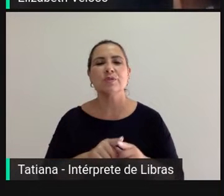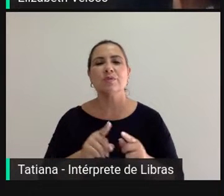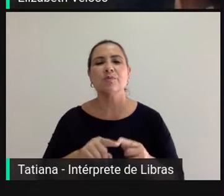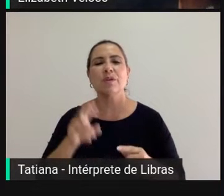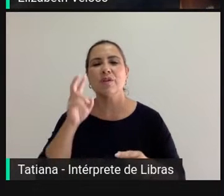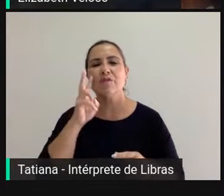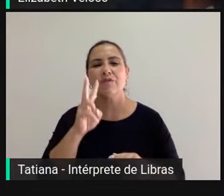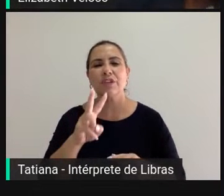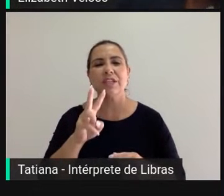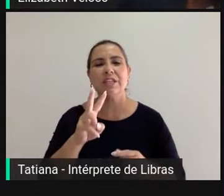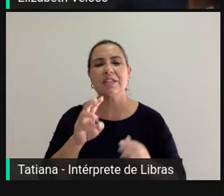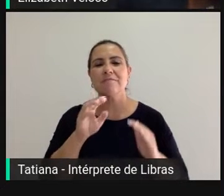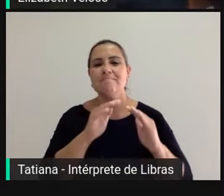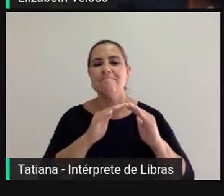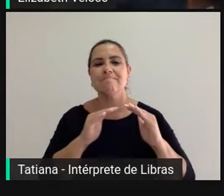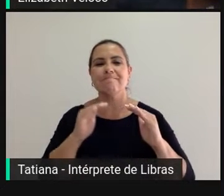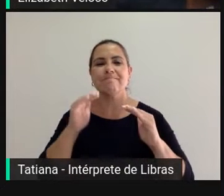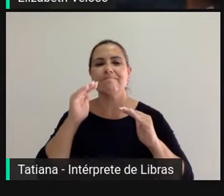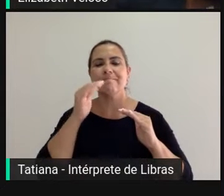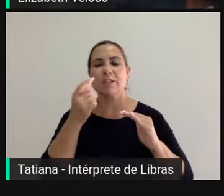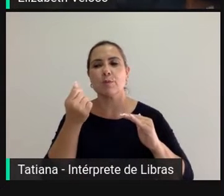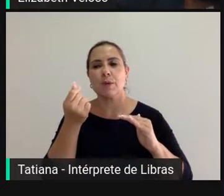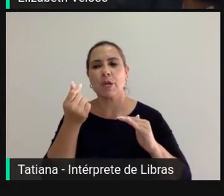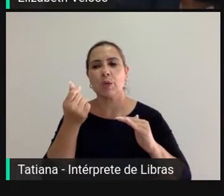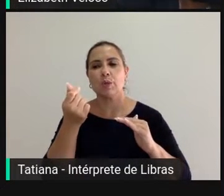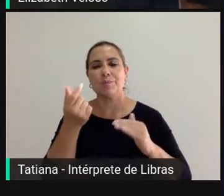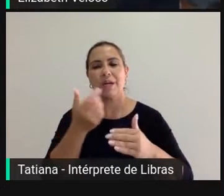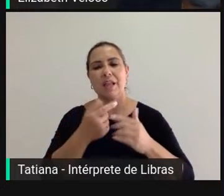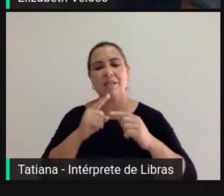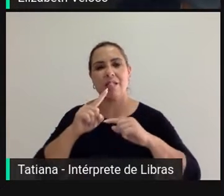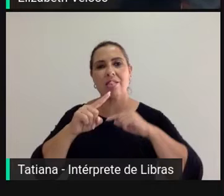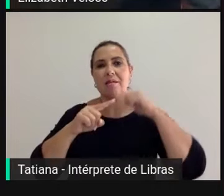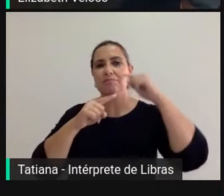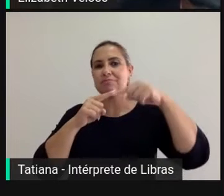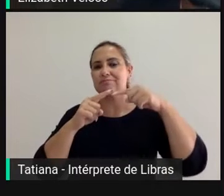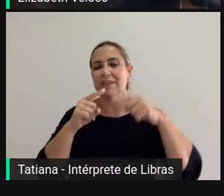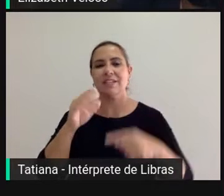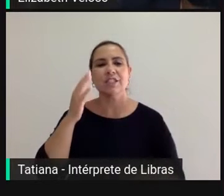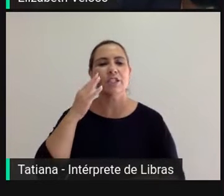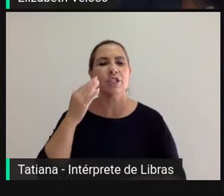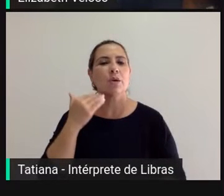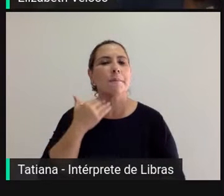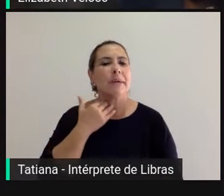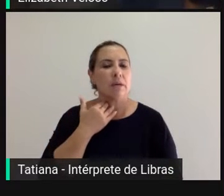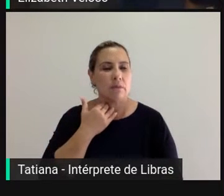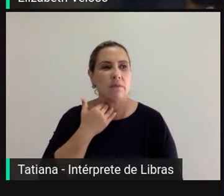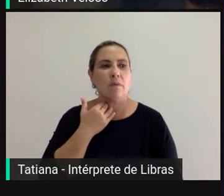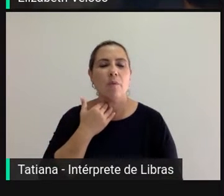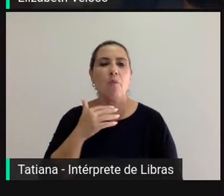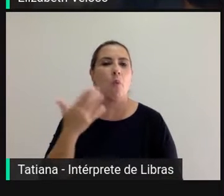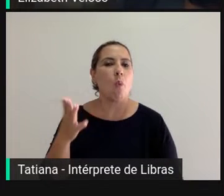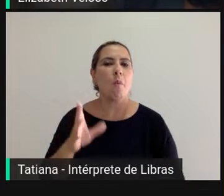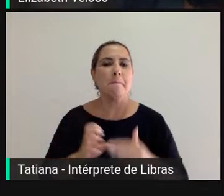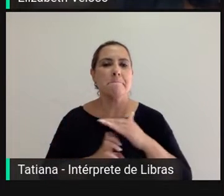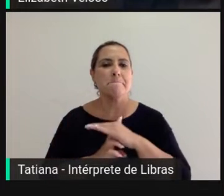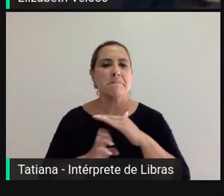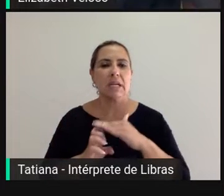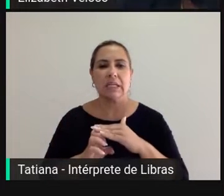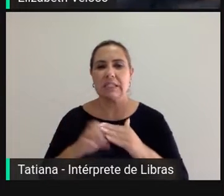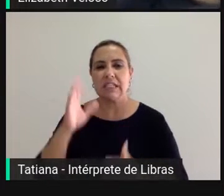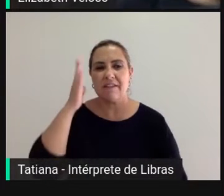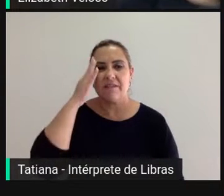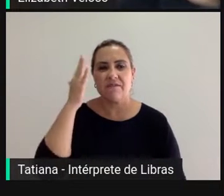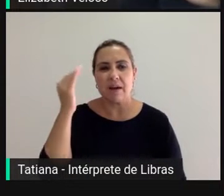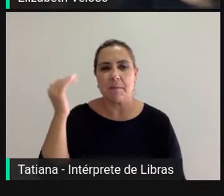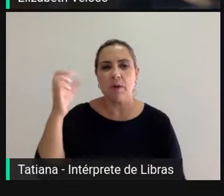uma guinada na economia mundial, em que os bancos que, historicamente, ou as grandes multinacionais como Coca-Cola, que